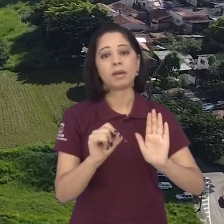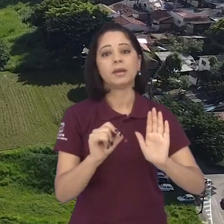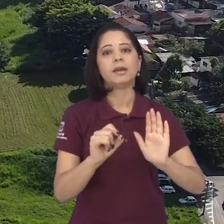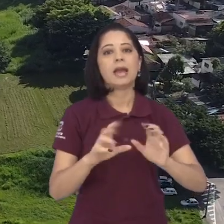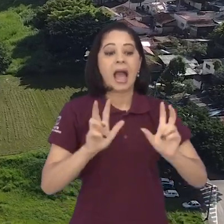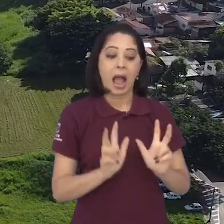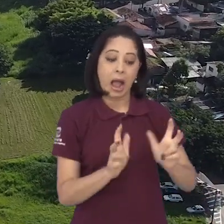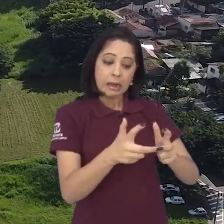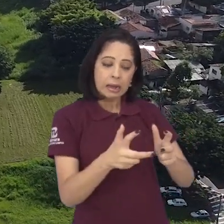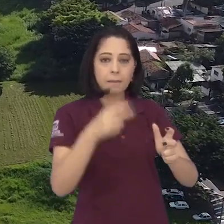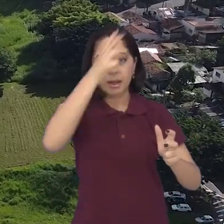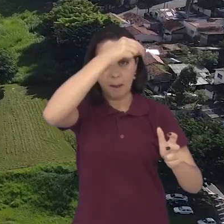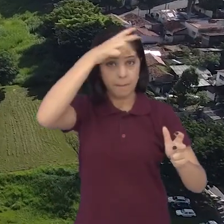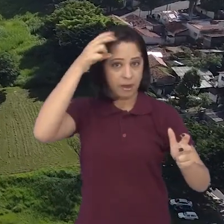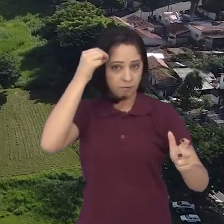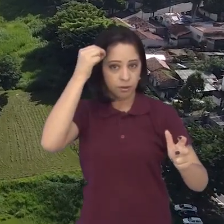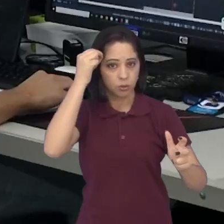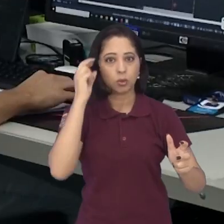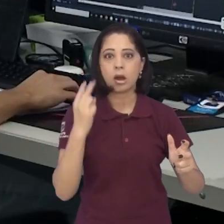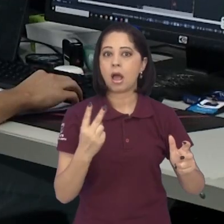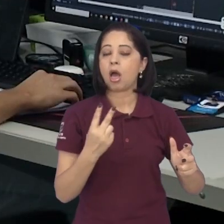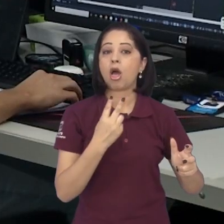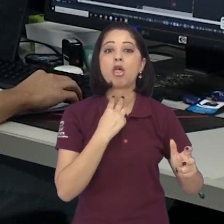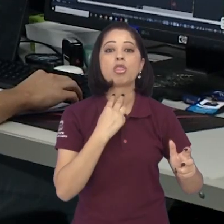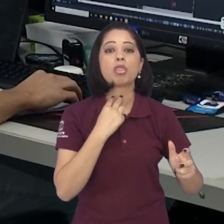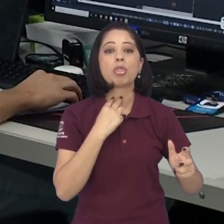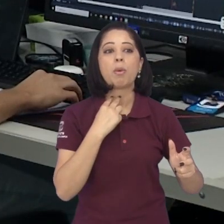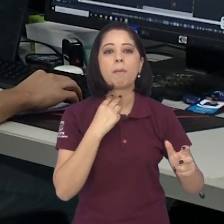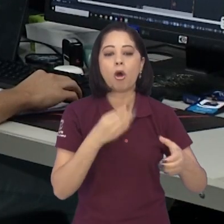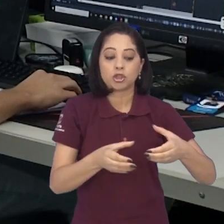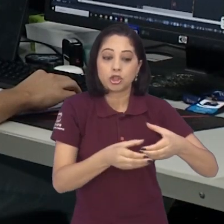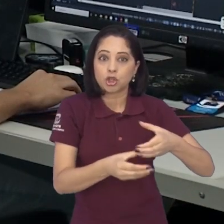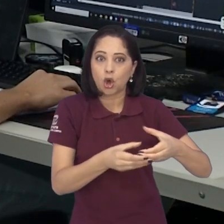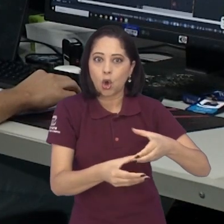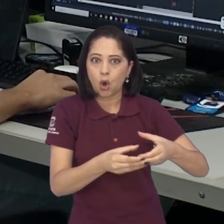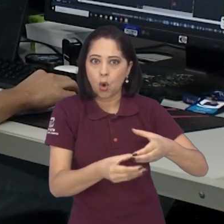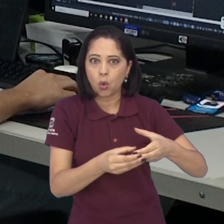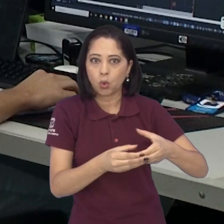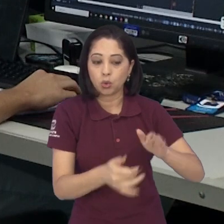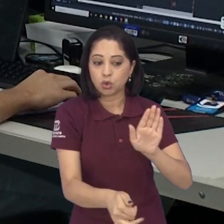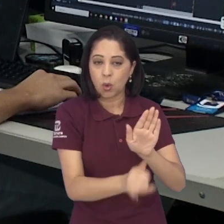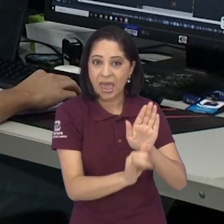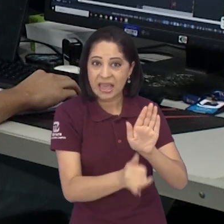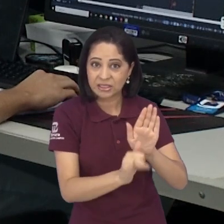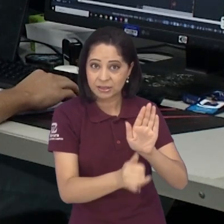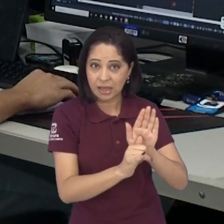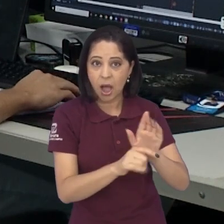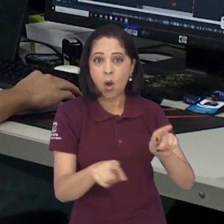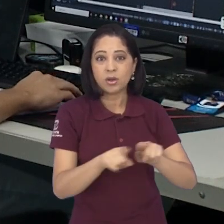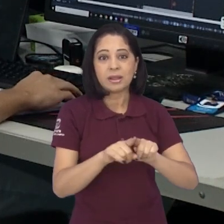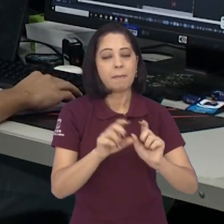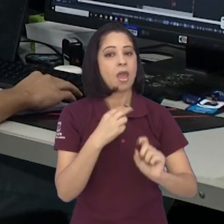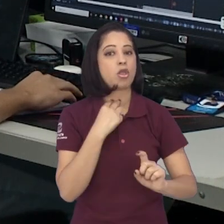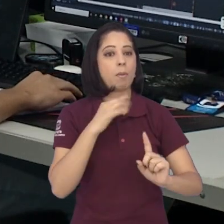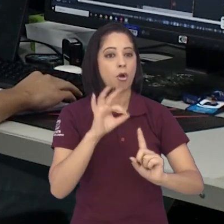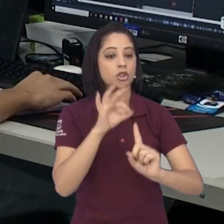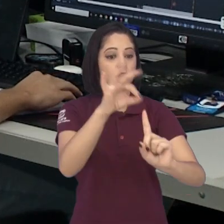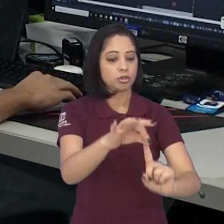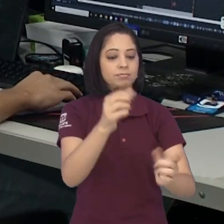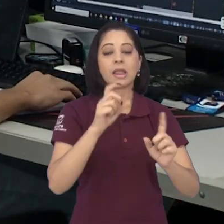públicos, como a Câmara e a Prefeitura, façam convocação para concursos públicos, nomeações, exonerações